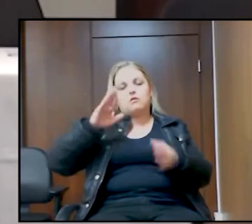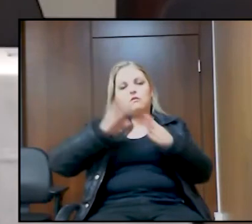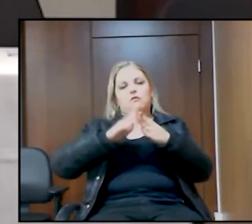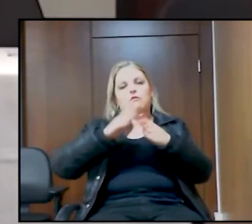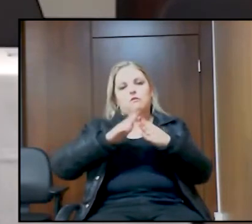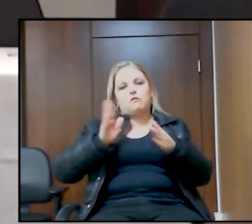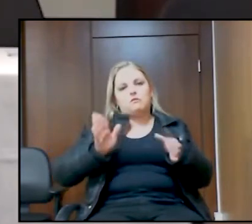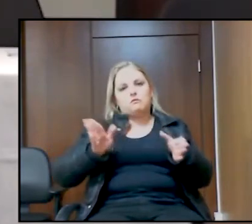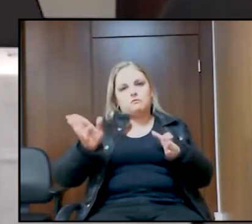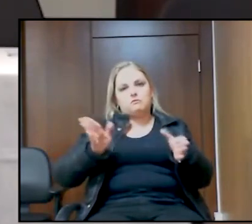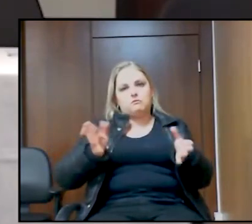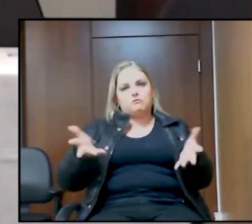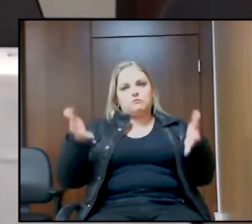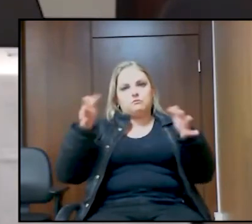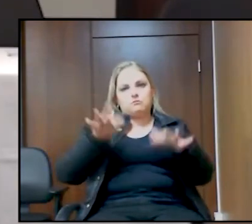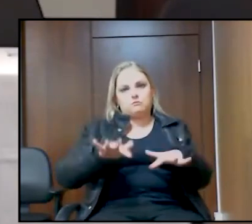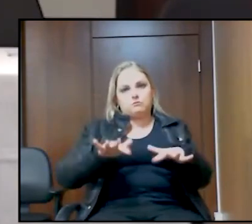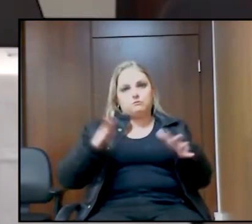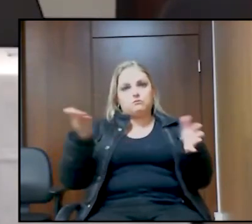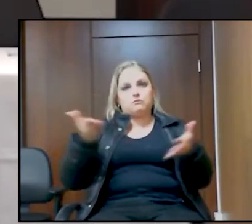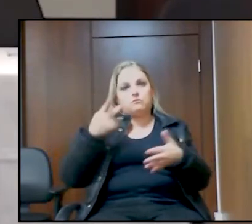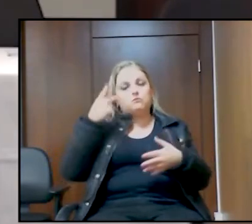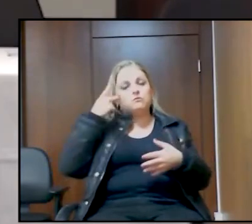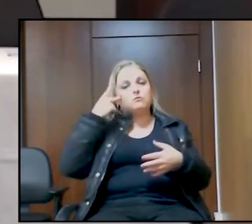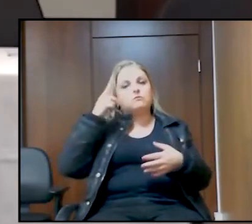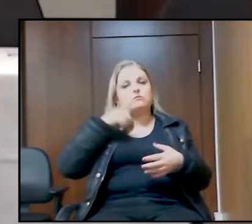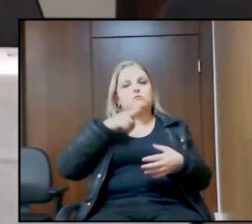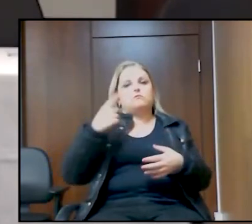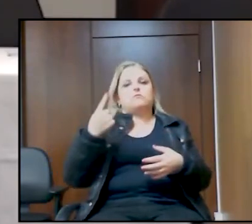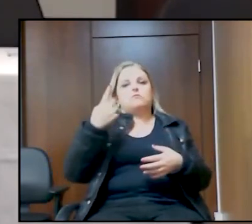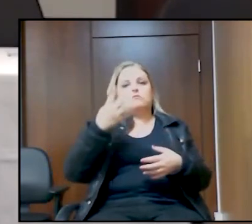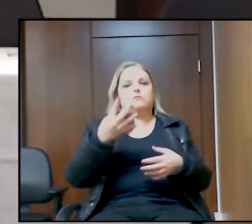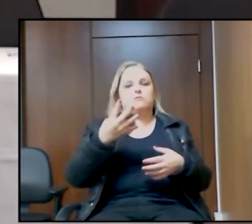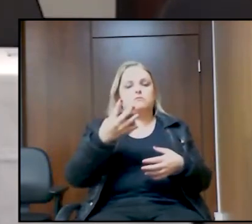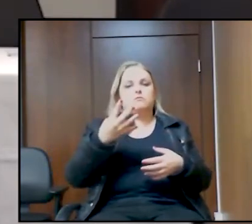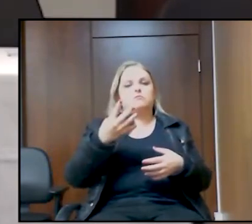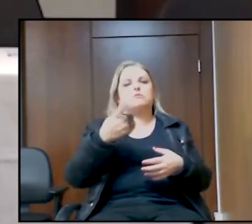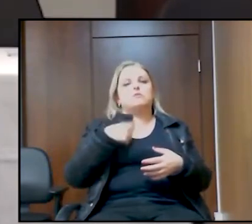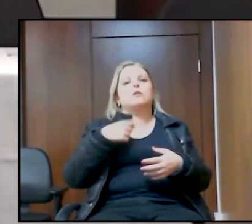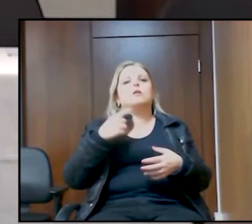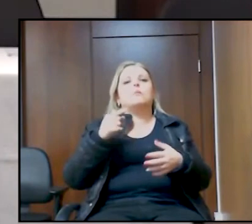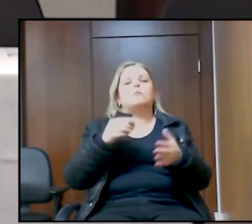Então hoje aqui em São Paulo nós temos 14, número mínimo.